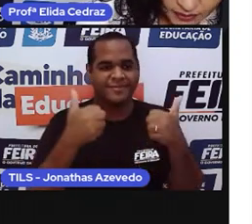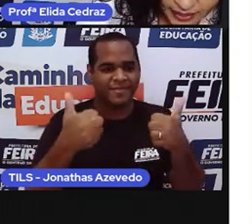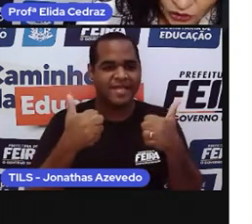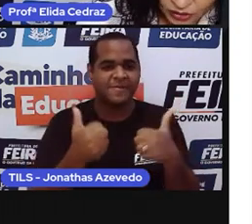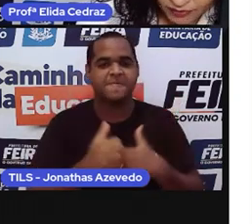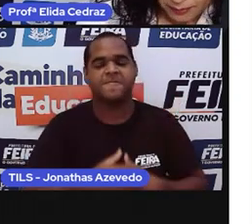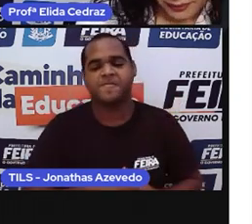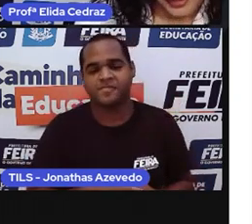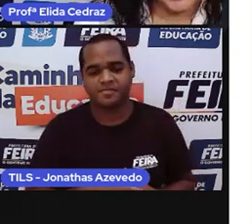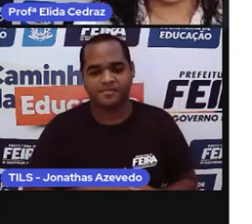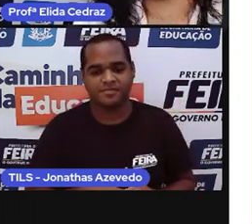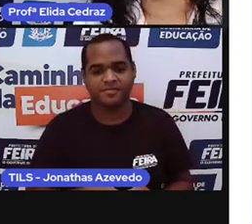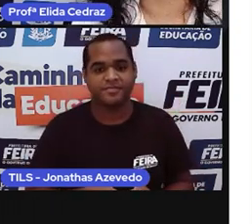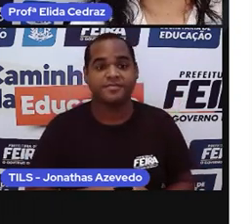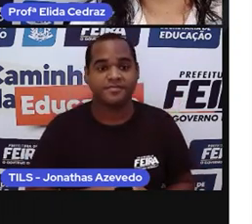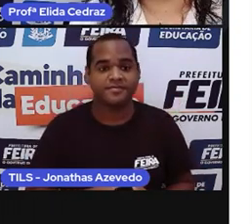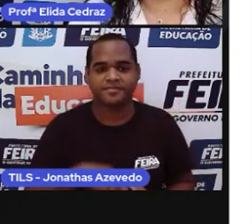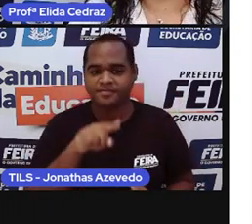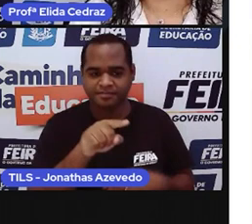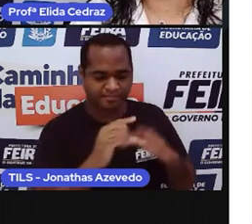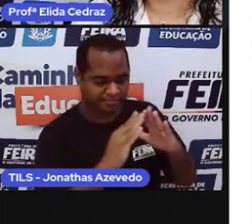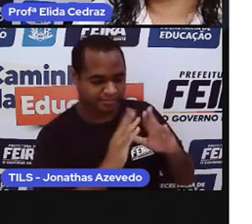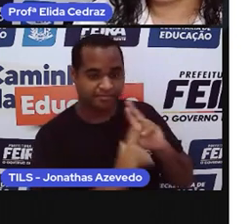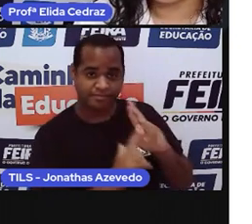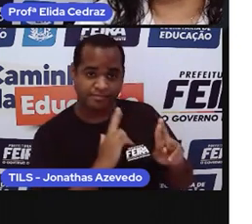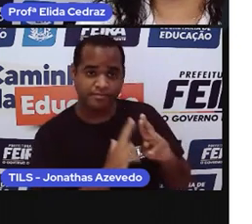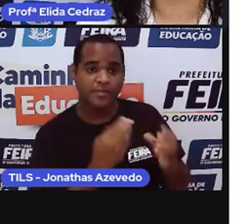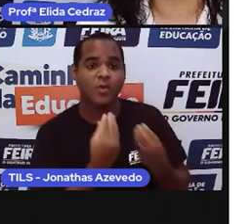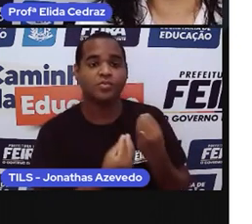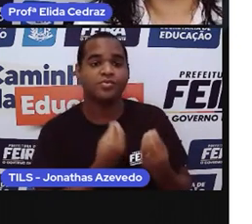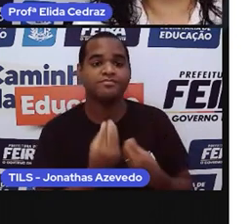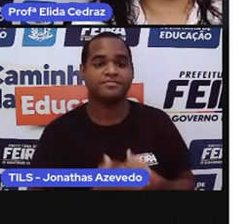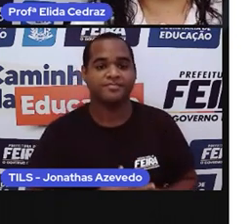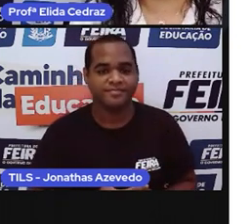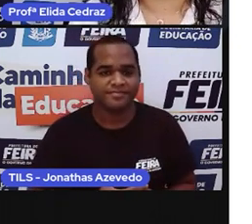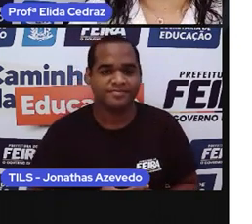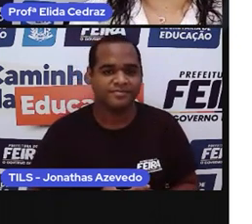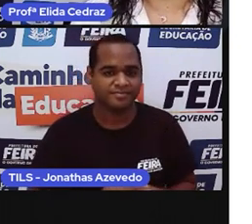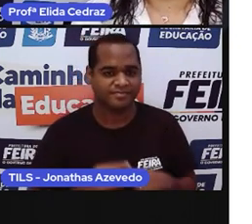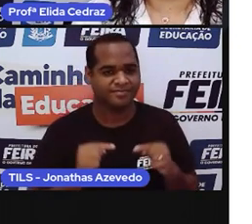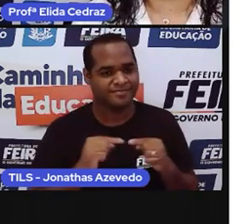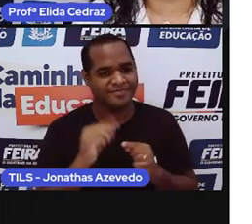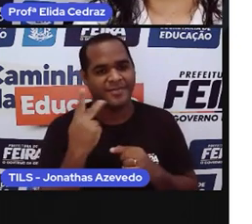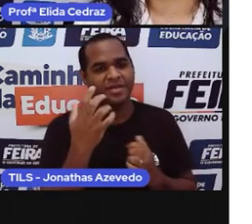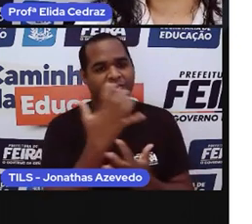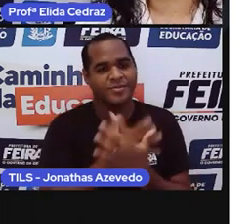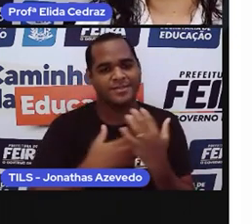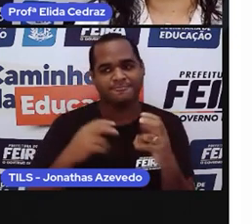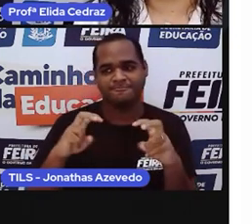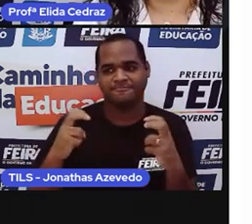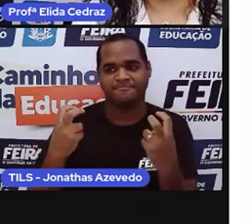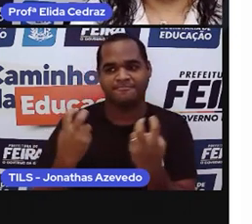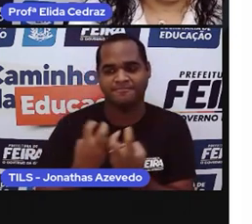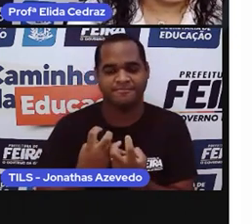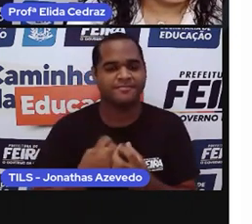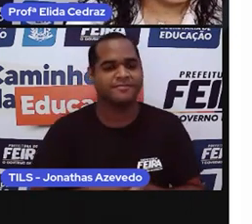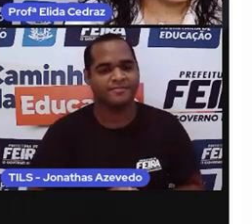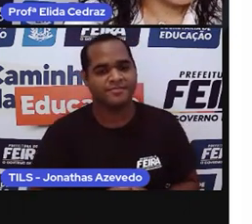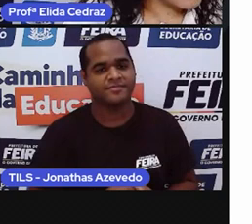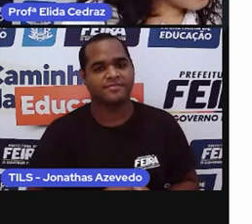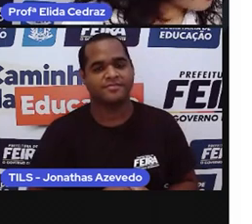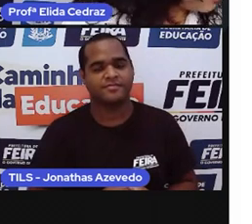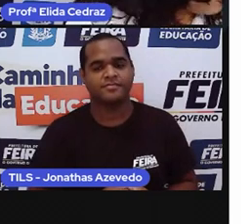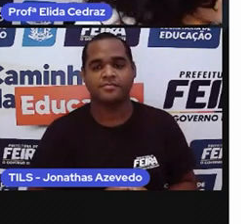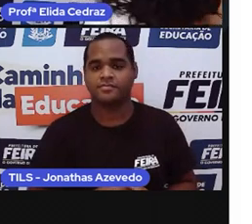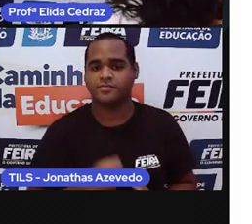a atividade que vai para casa vai ser sobre cantigas de roda.